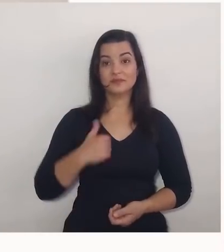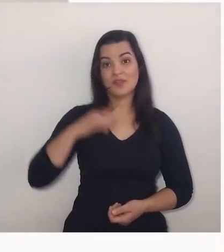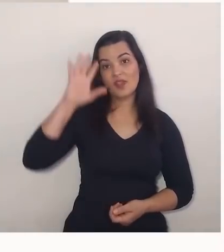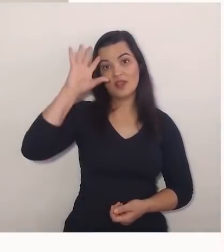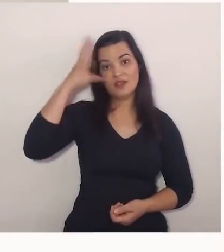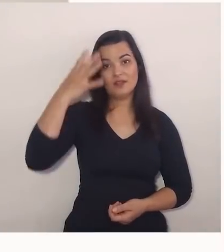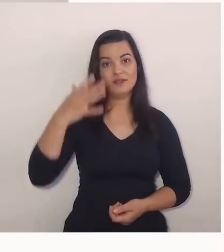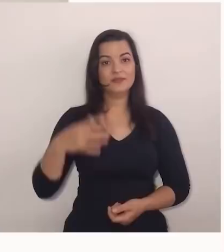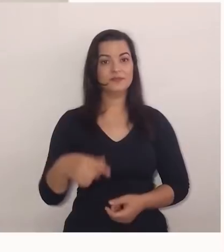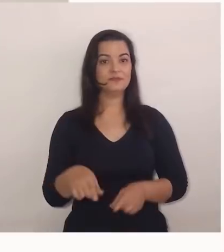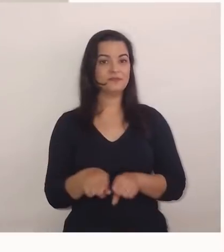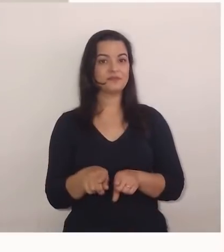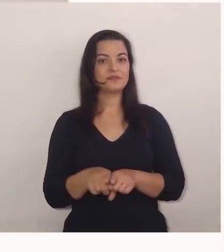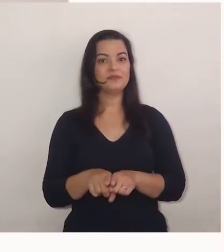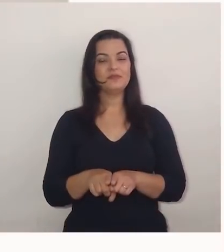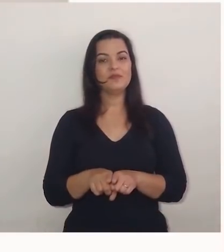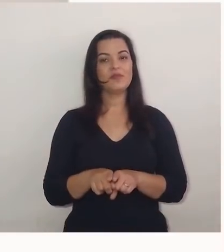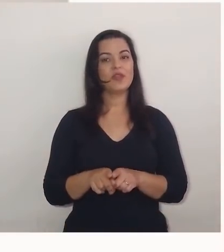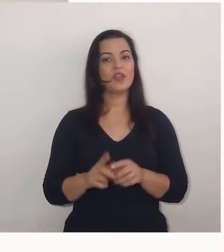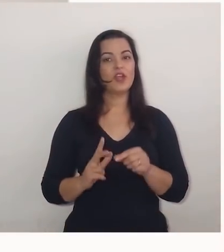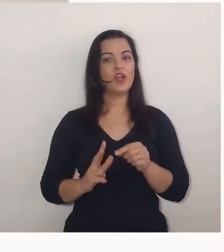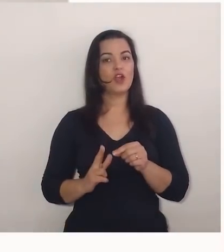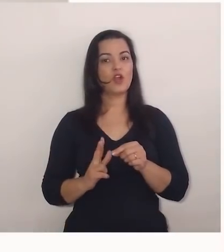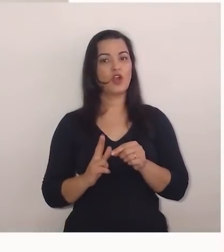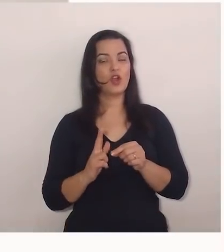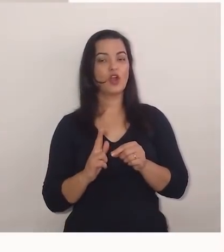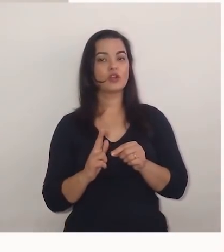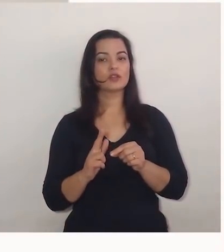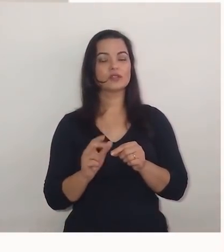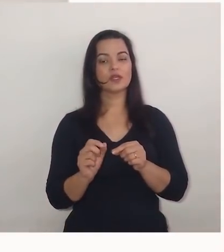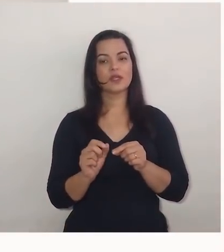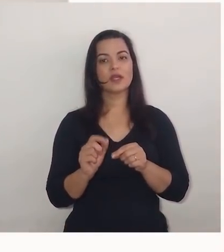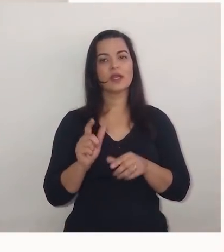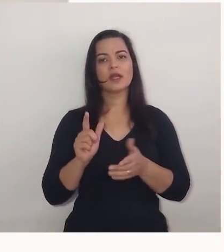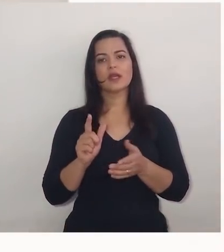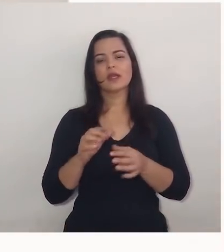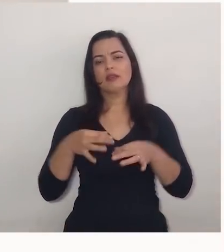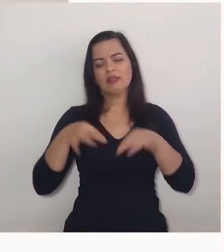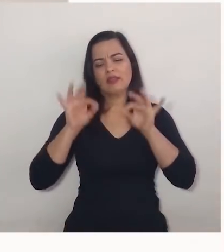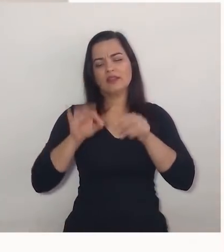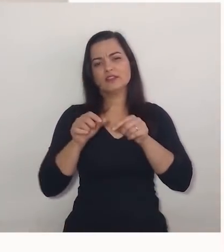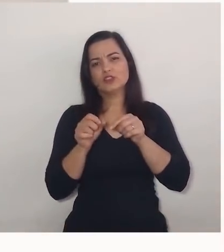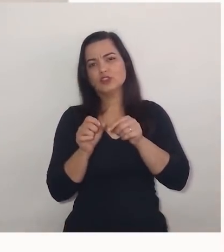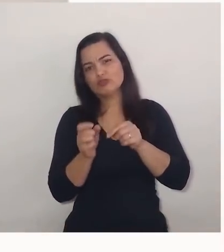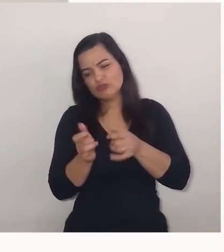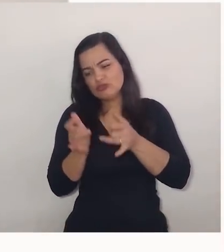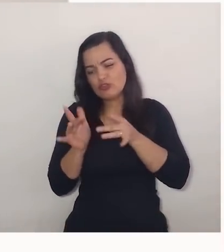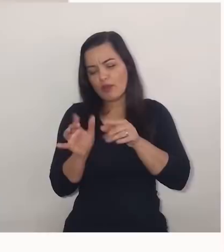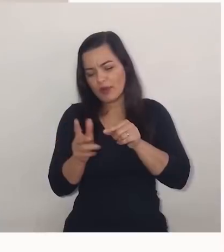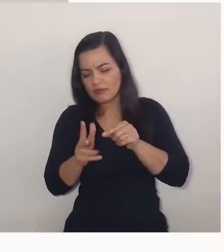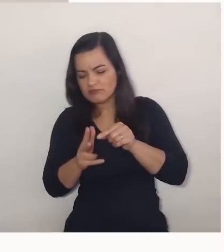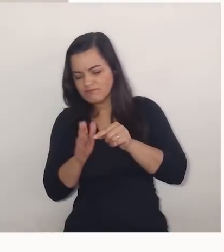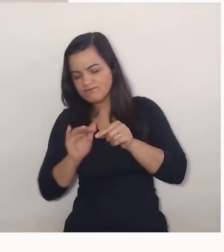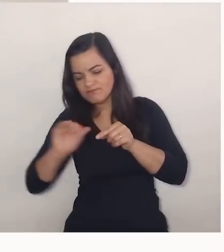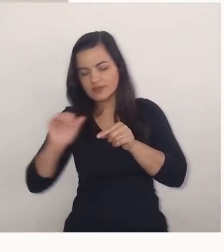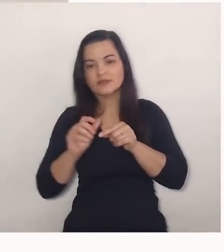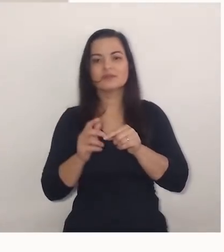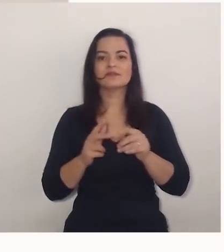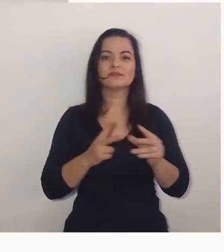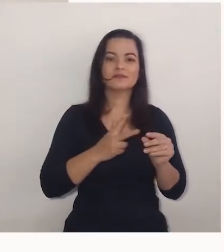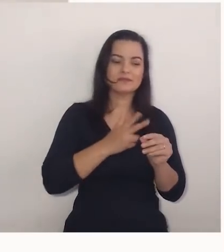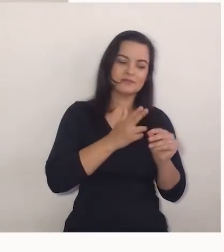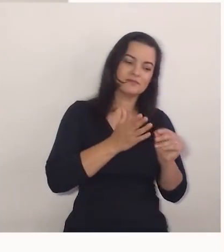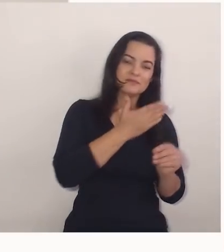Eu resolvi cortar depois do nó para retirar o excesso de tecido dos 2